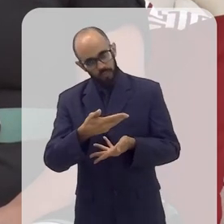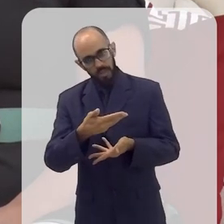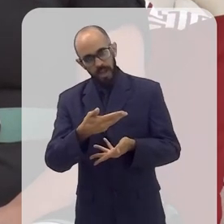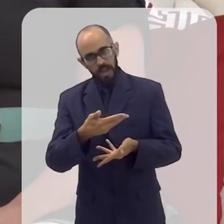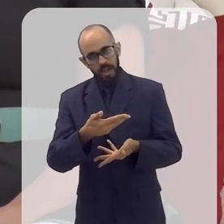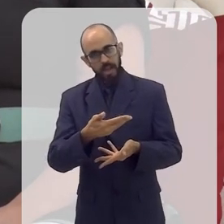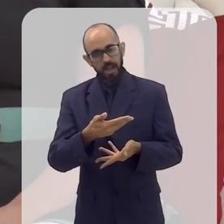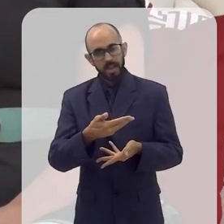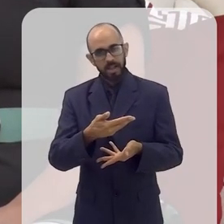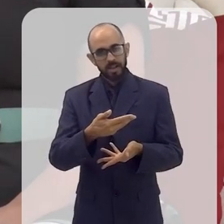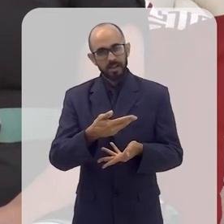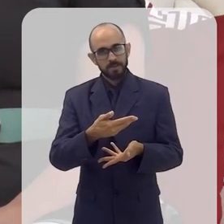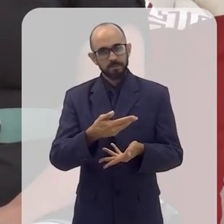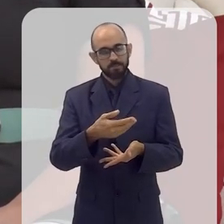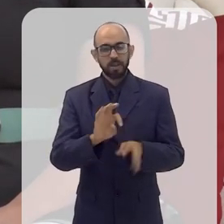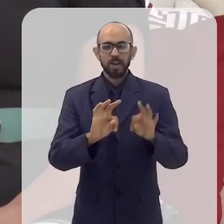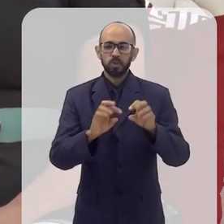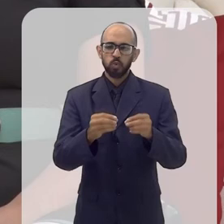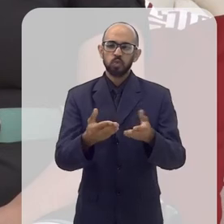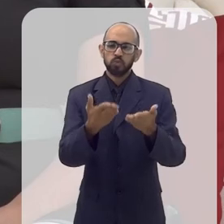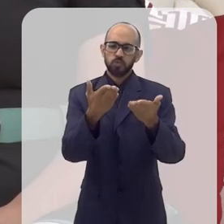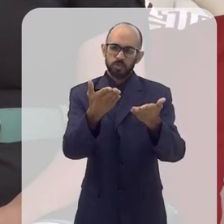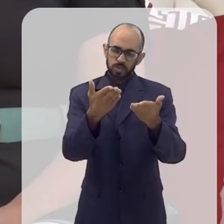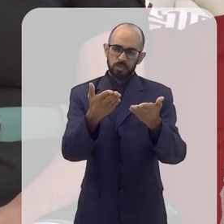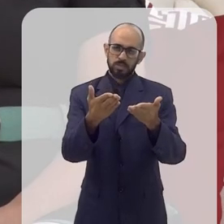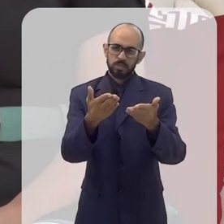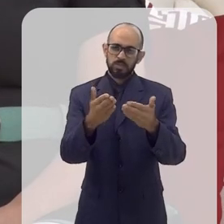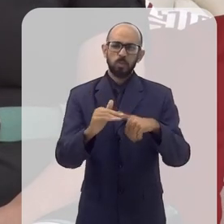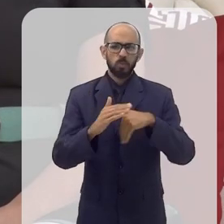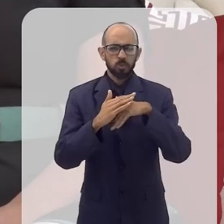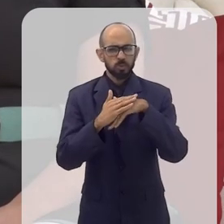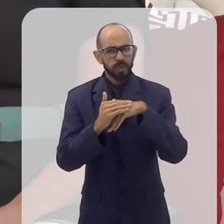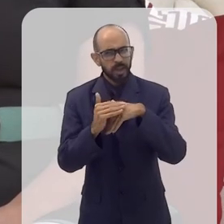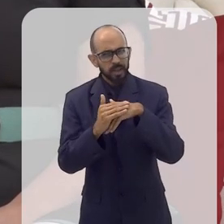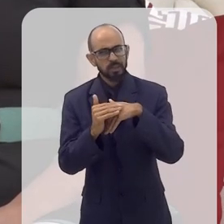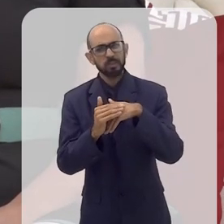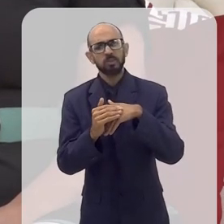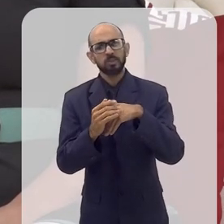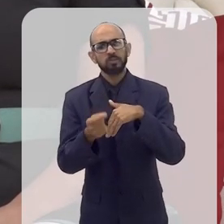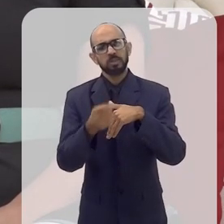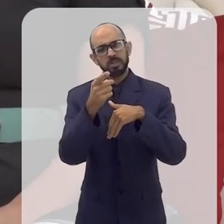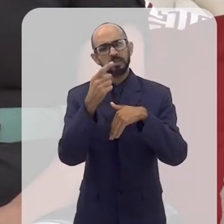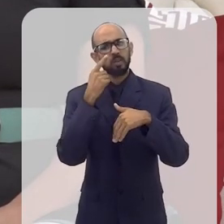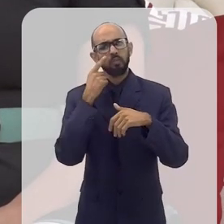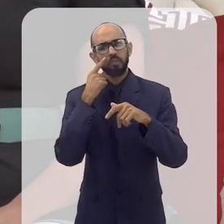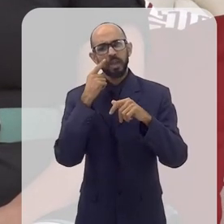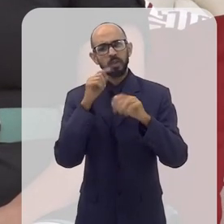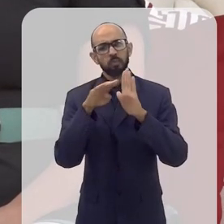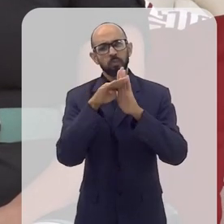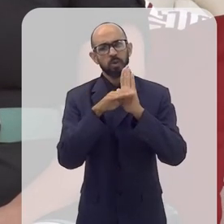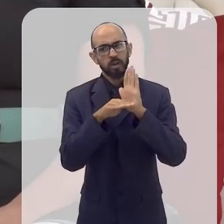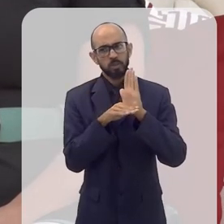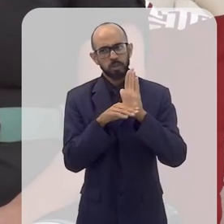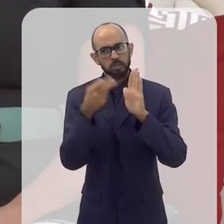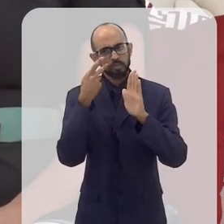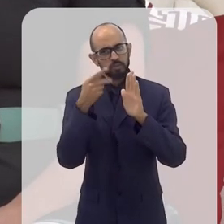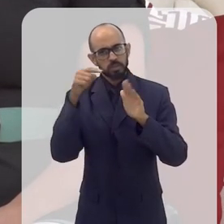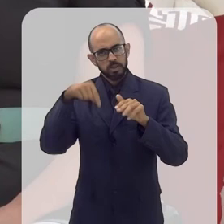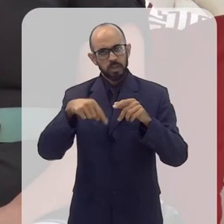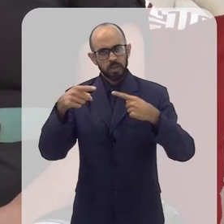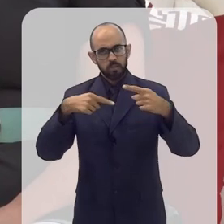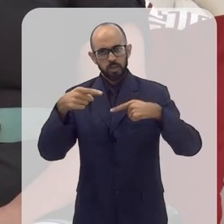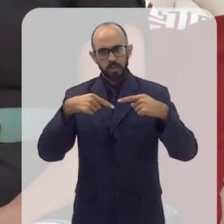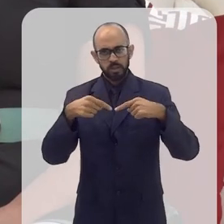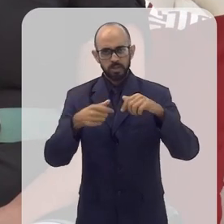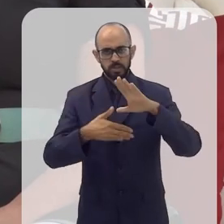muito caloroso para que todos que estão nos vendo aí nesse programa maravilhoso possam nos visitar